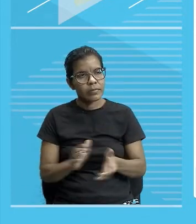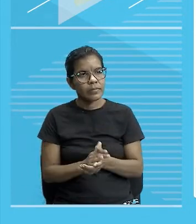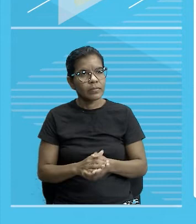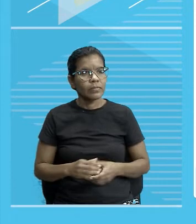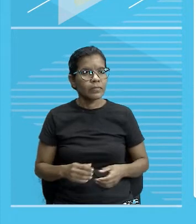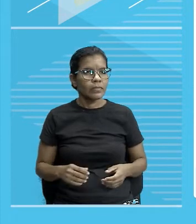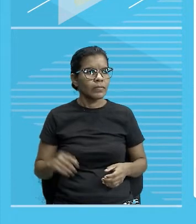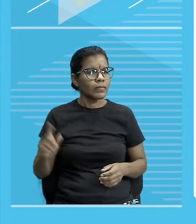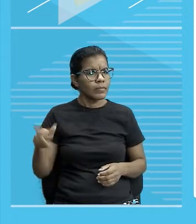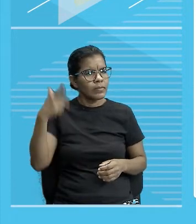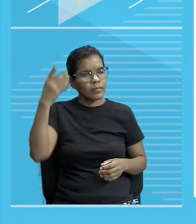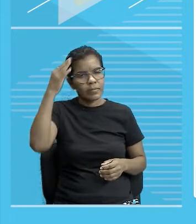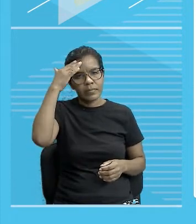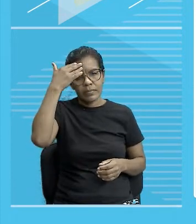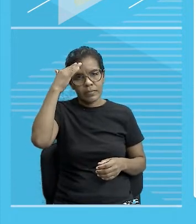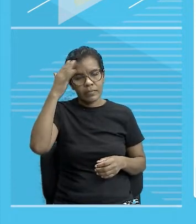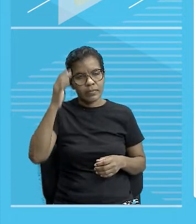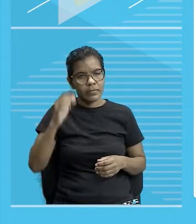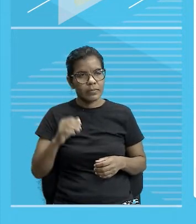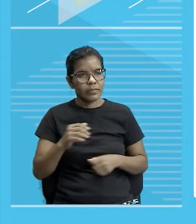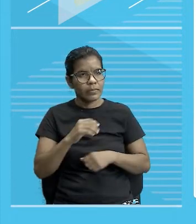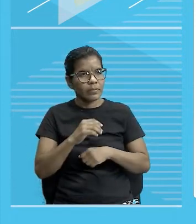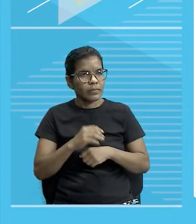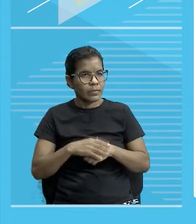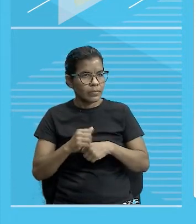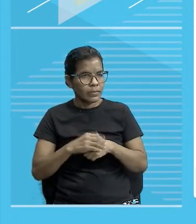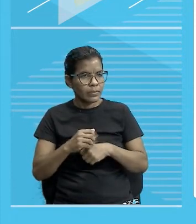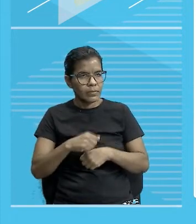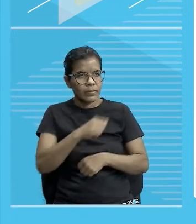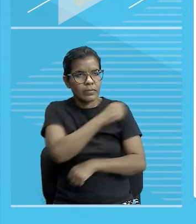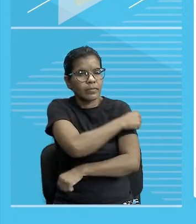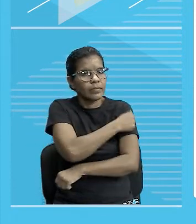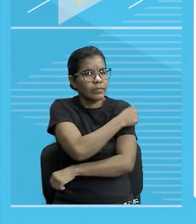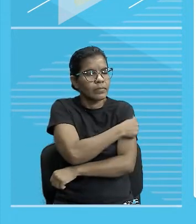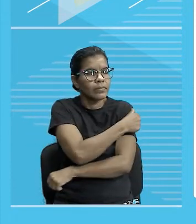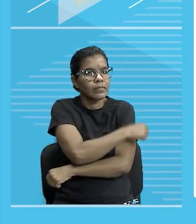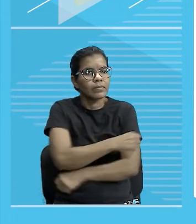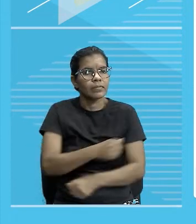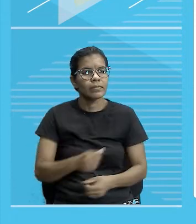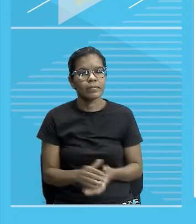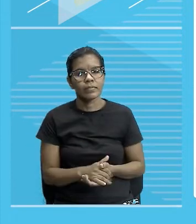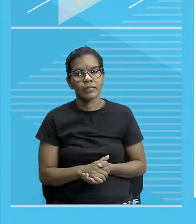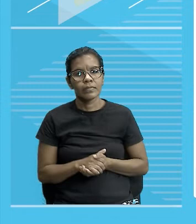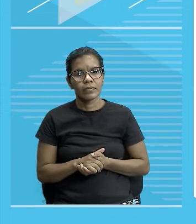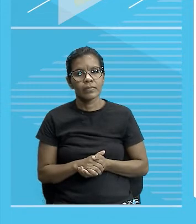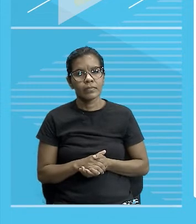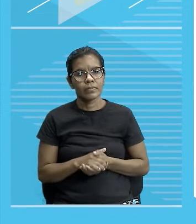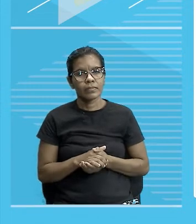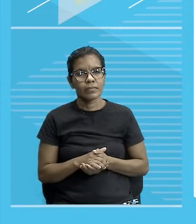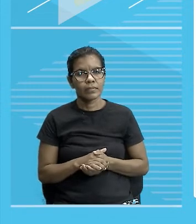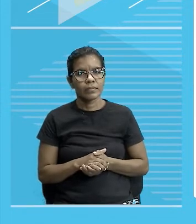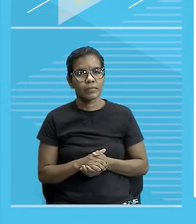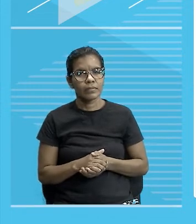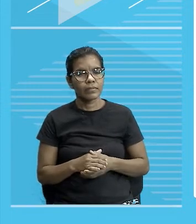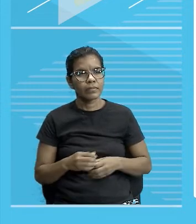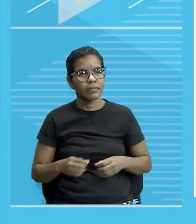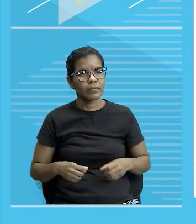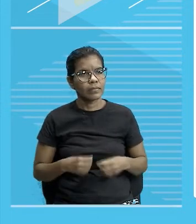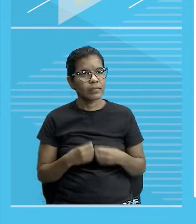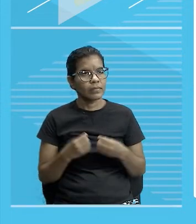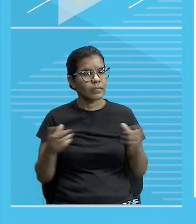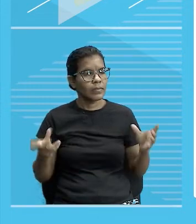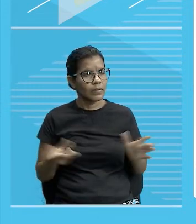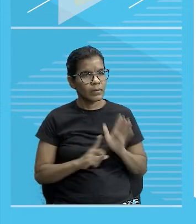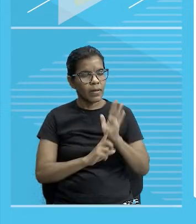conseguiram compreender meus queridos ou não Então estou aqui